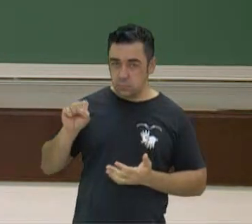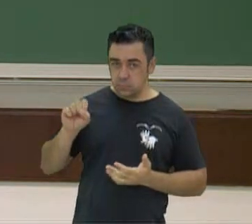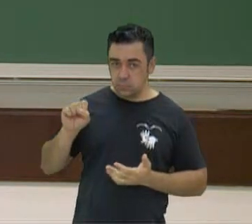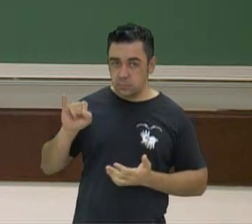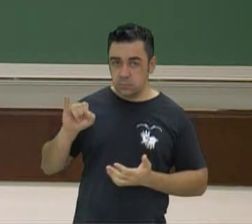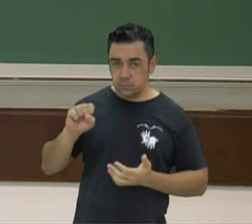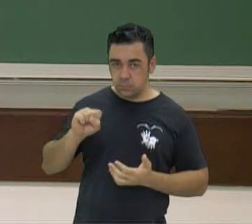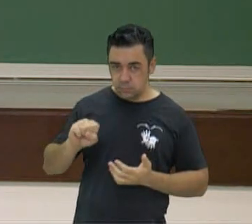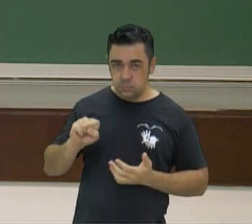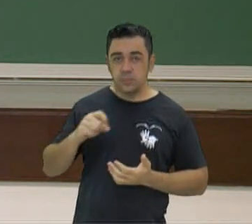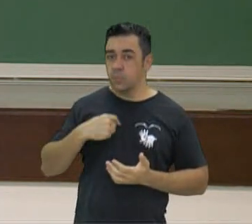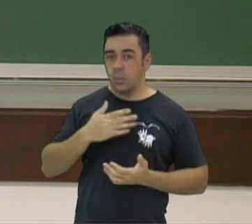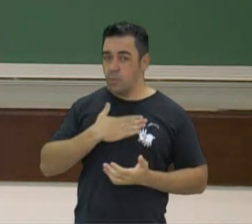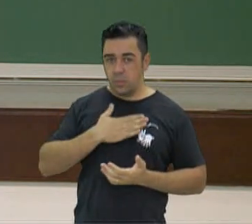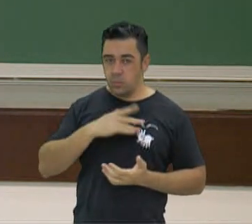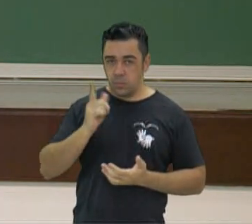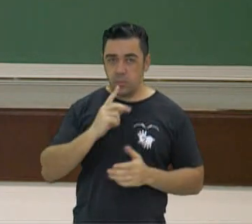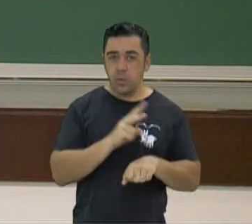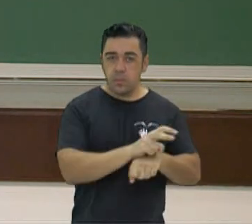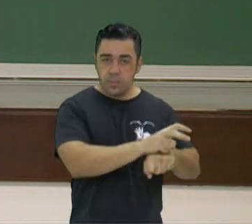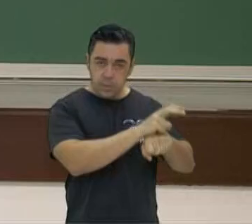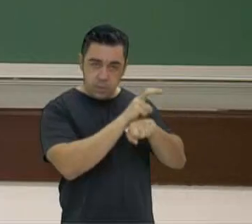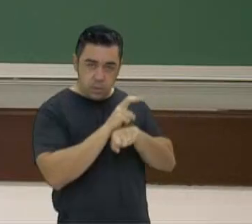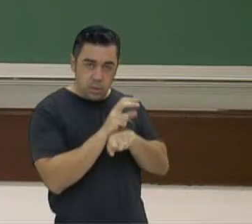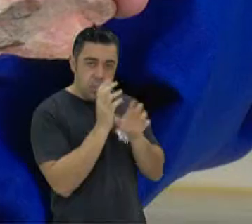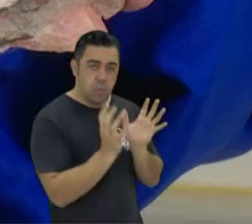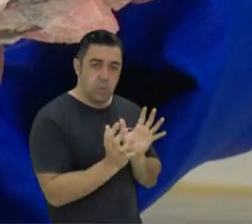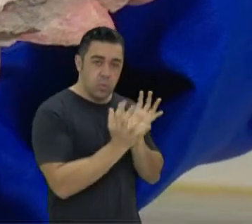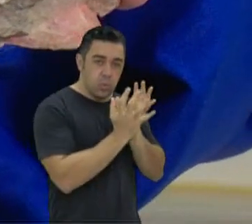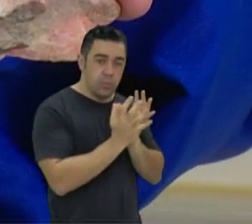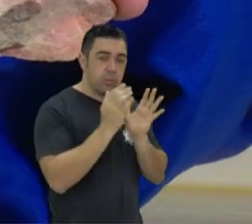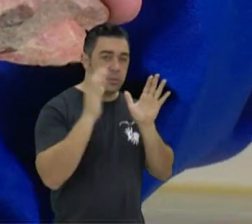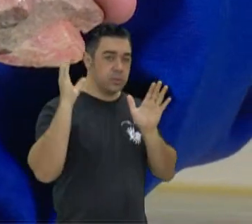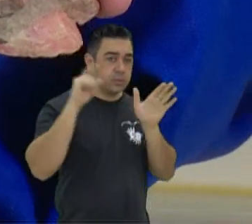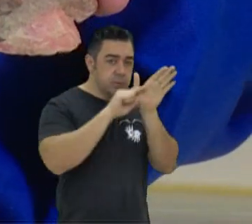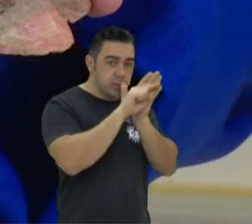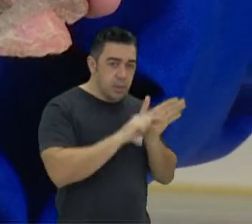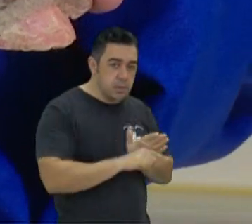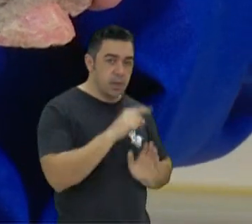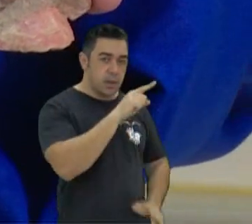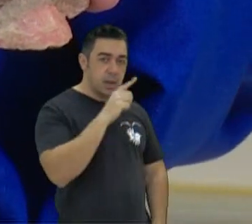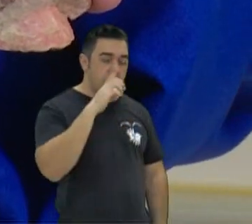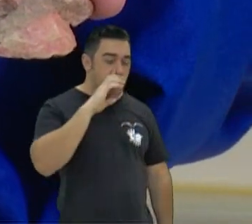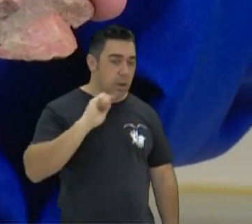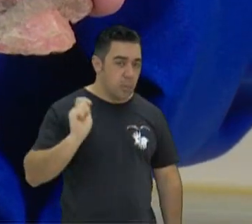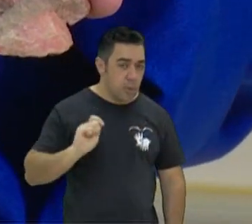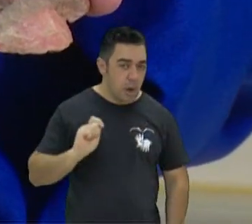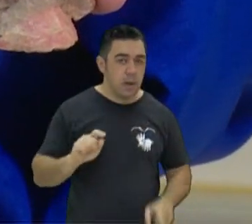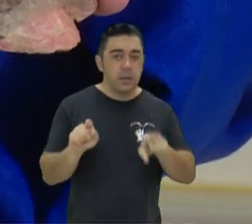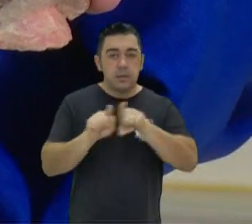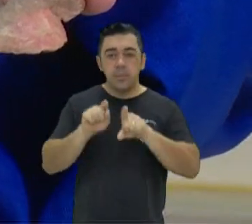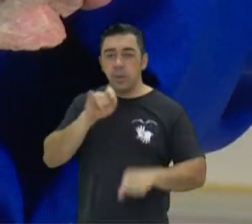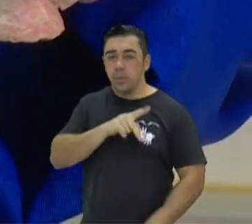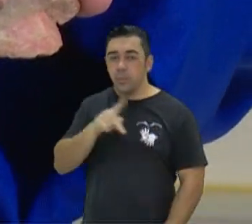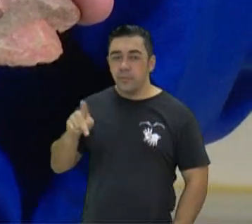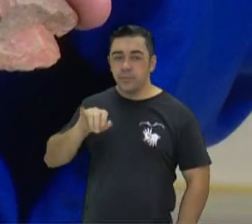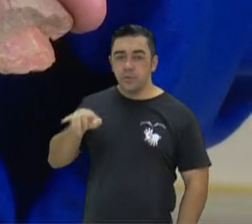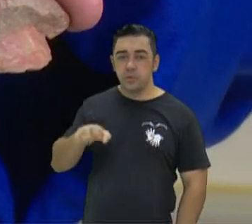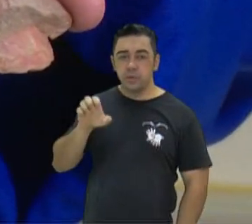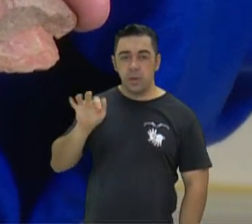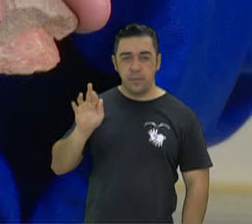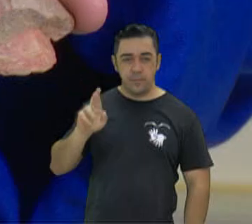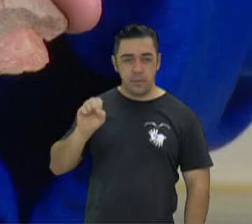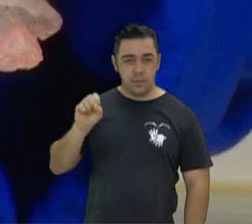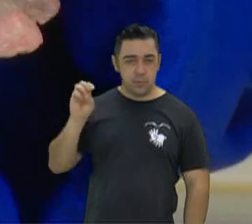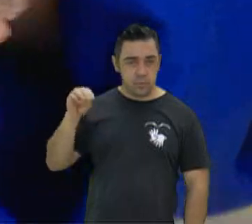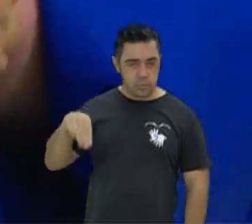são meus, eu emprestei do Clube de Ciências lá de Araucária e também do professor Jefferson, que é o professor do 2º ano, tá? Então trouxe aqui para